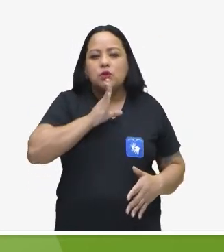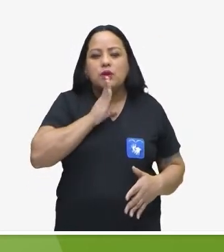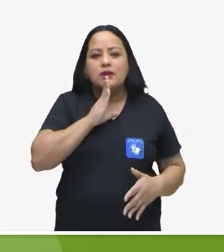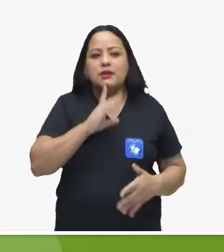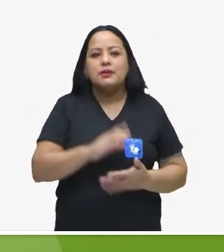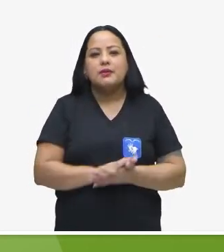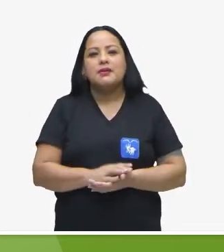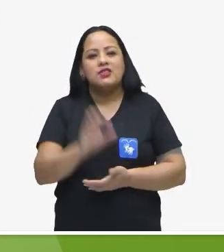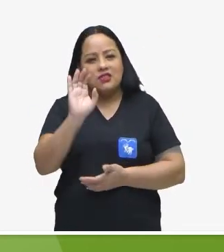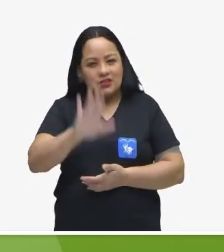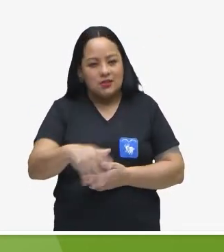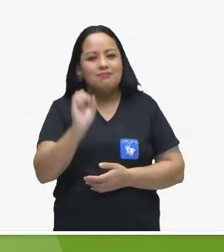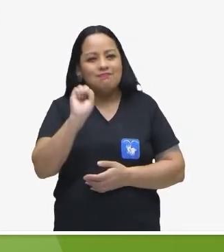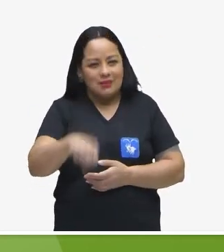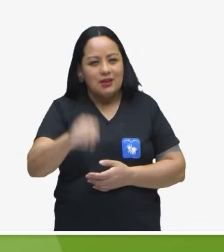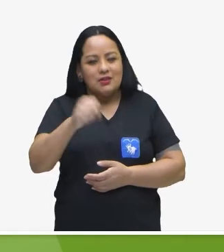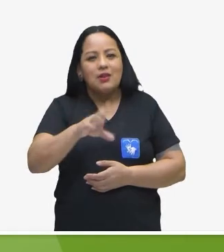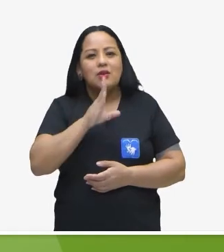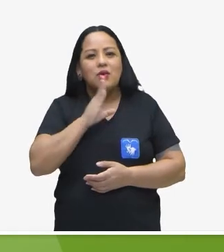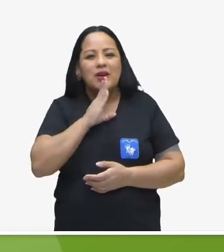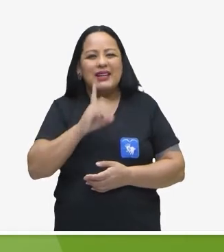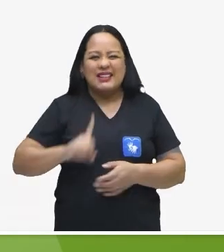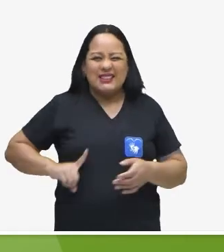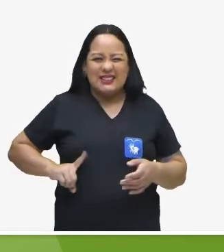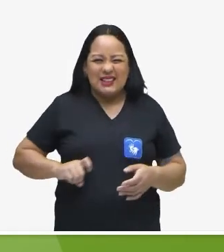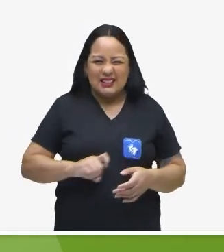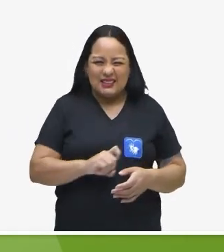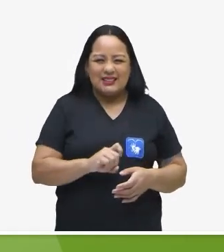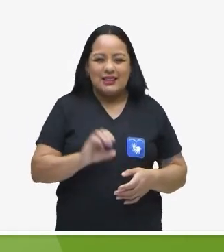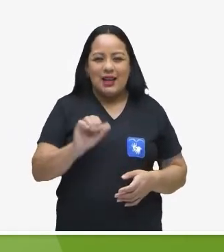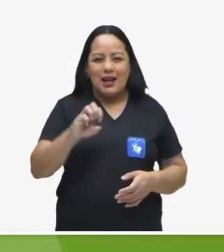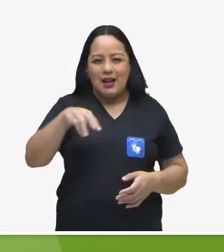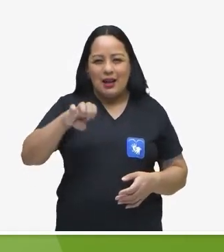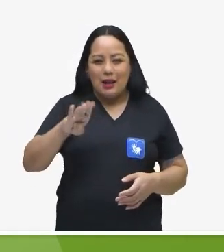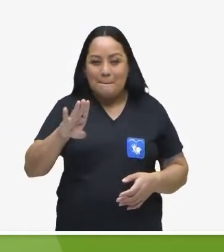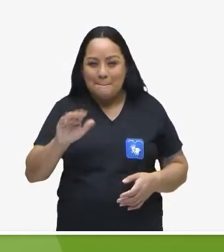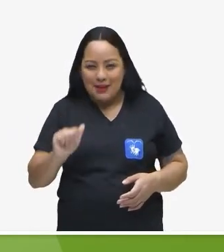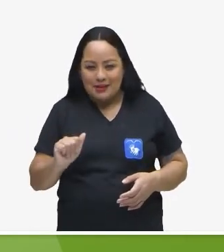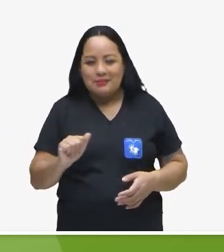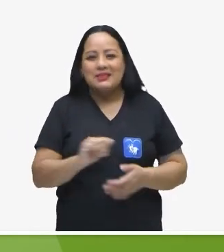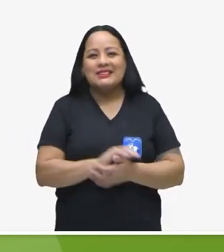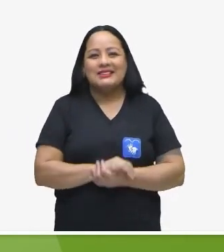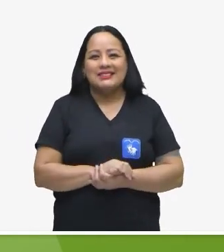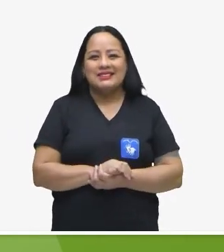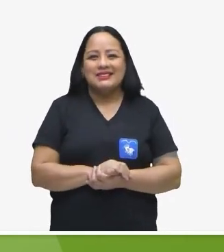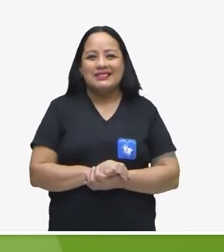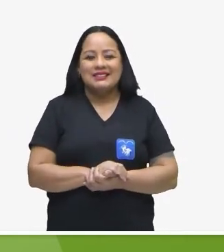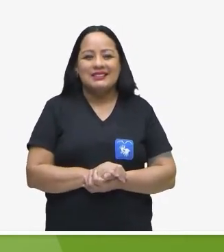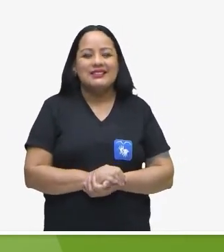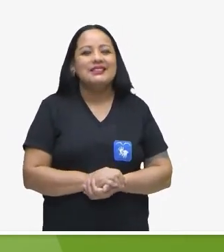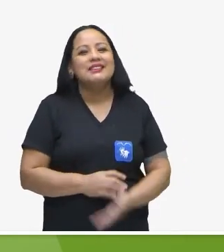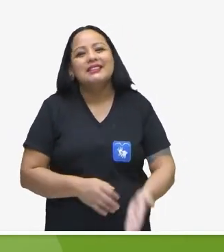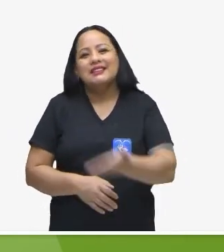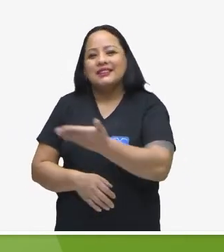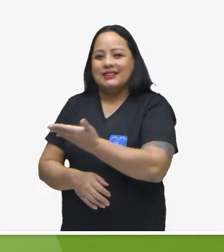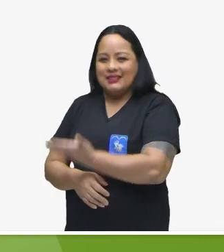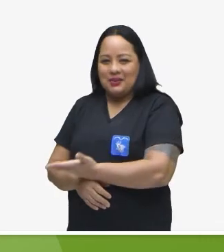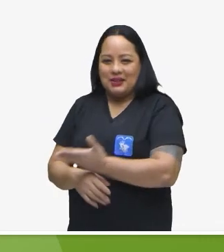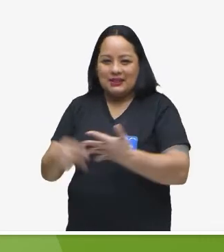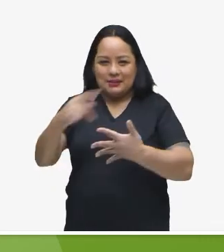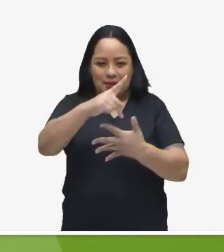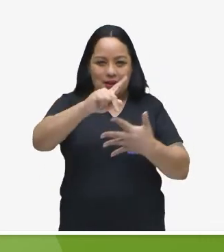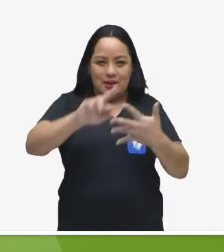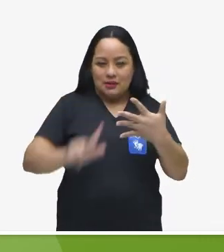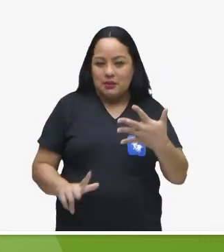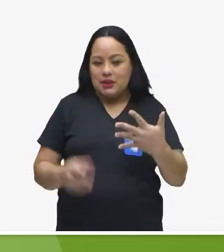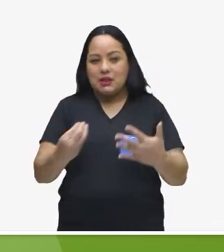protistas sim, vocês já devem ter ouvido falar de ameba, de giardia, né? Então, essas espécies, elas